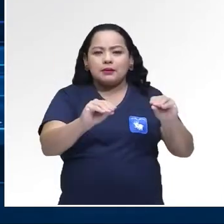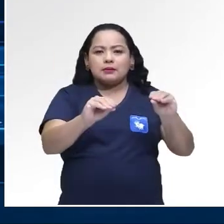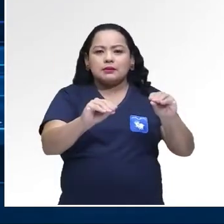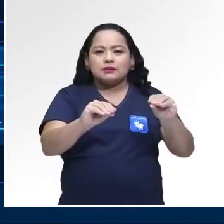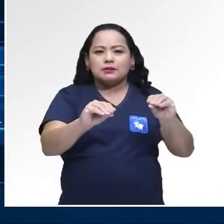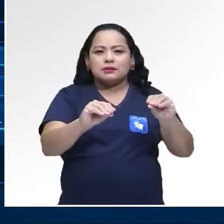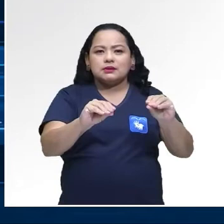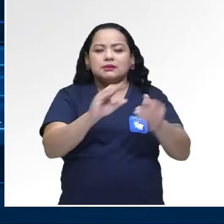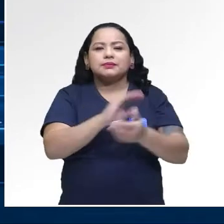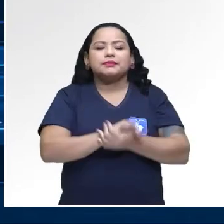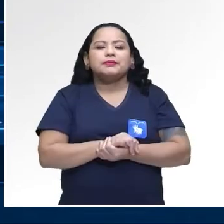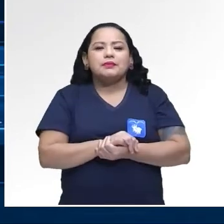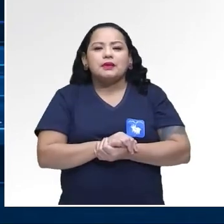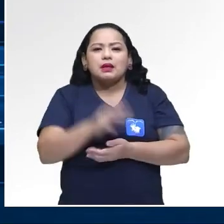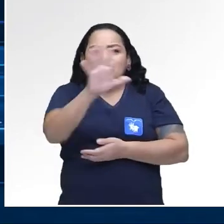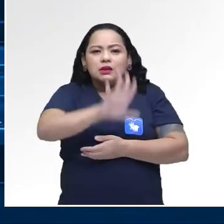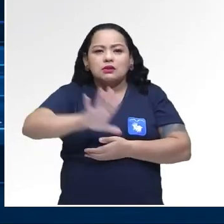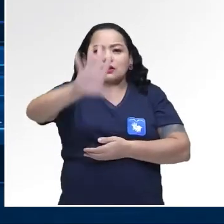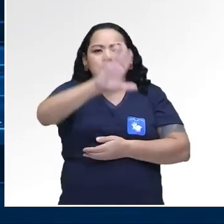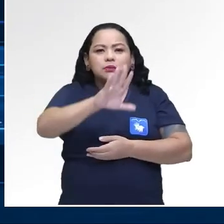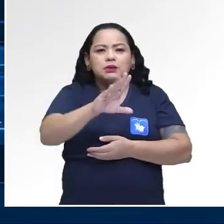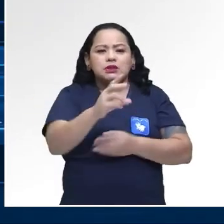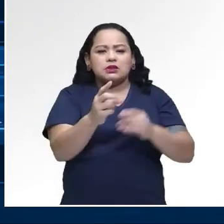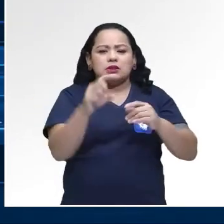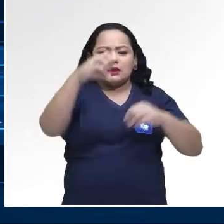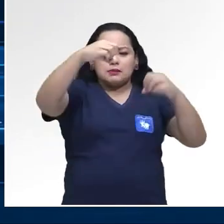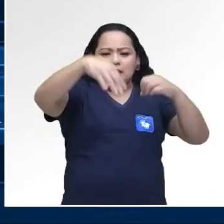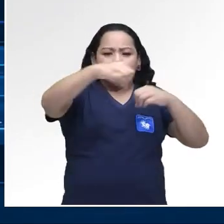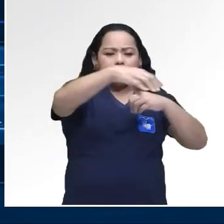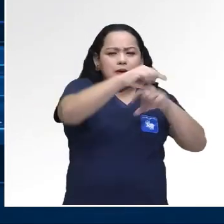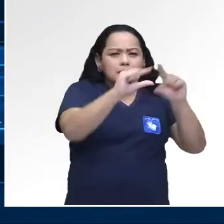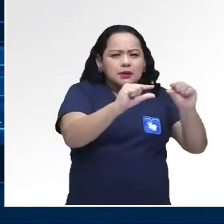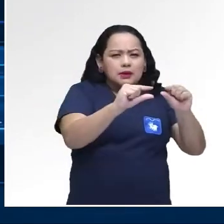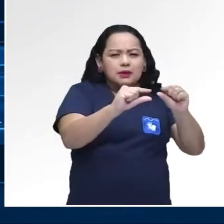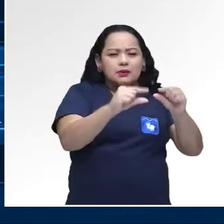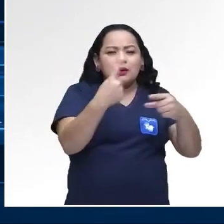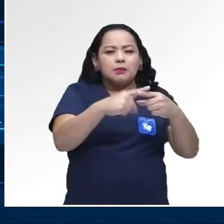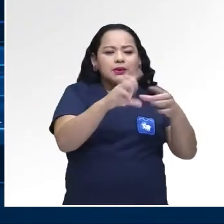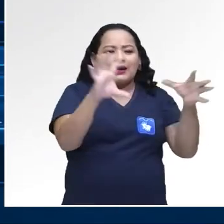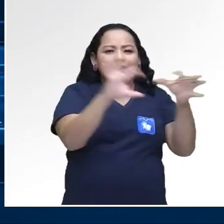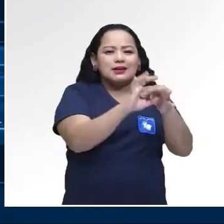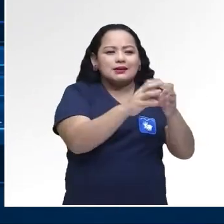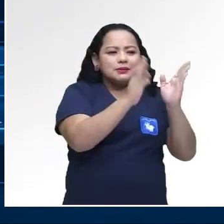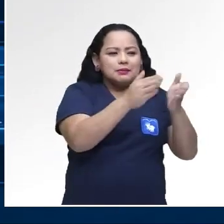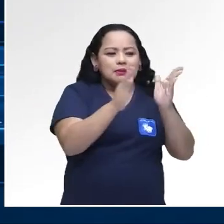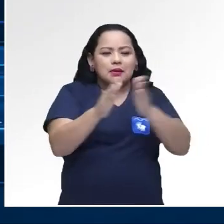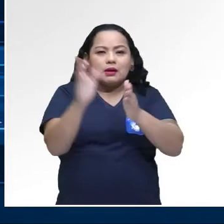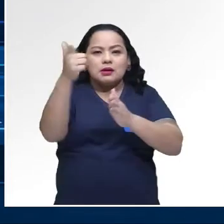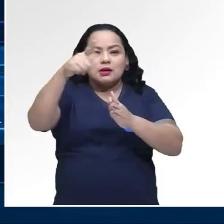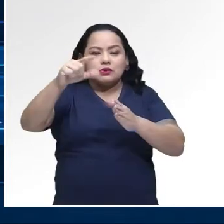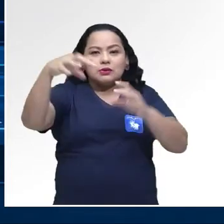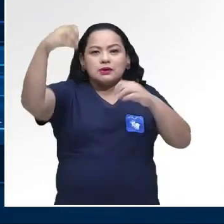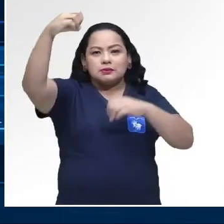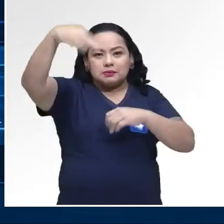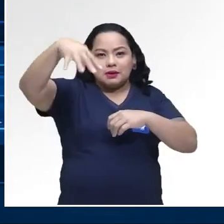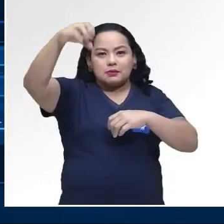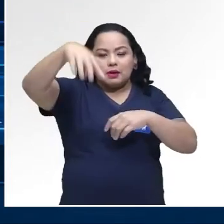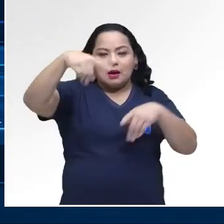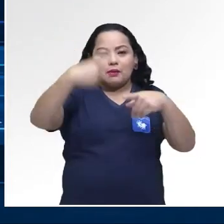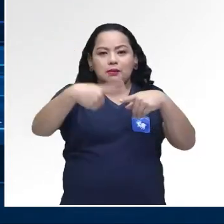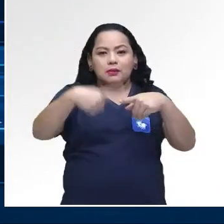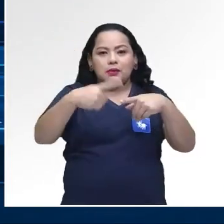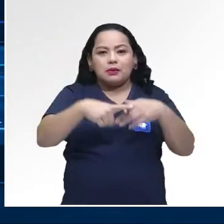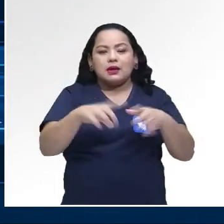ficam apagadas. Geralmente, essas que ficam apagadas é porque a ligação delas é em série. E as outras que estão acesas é porque